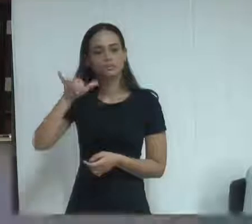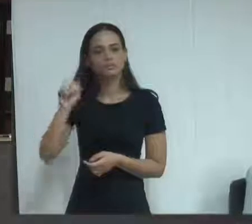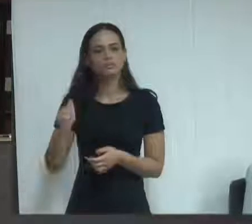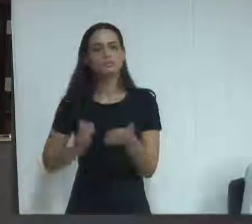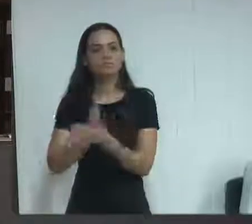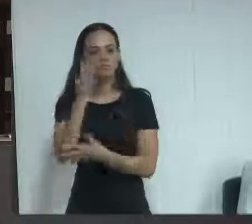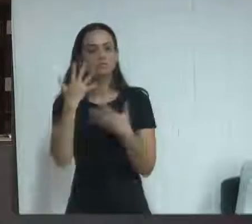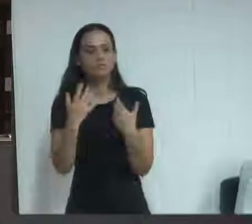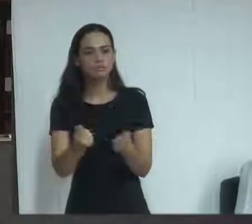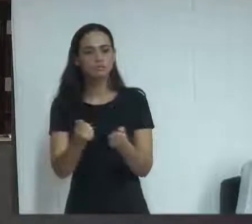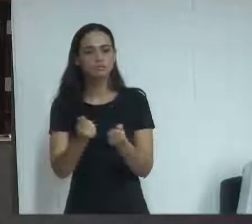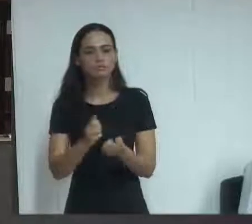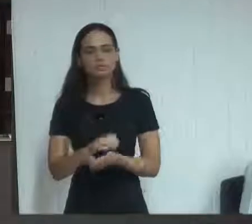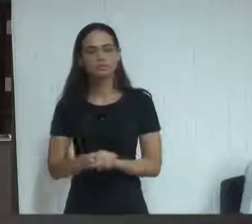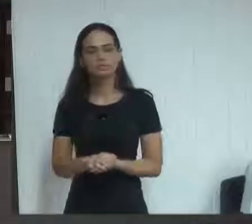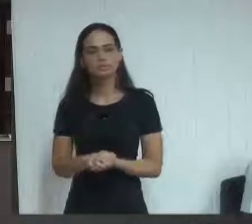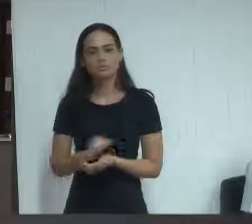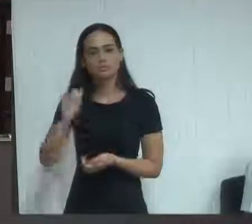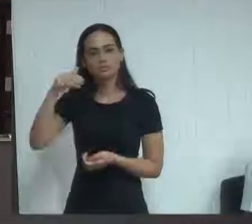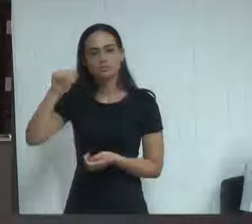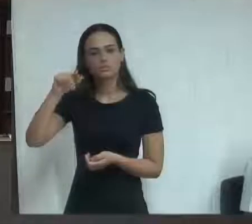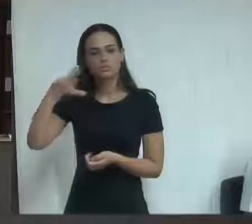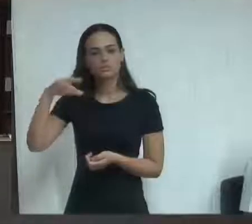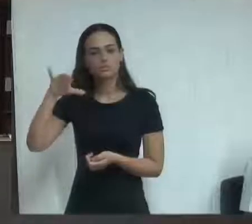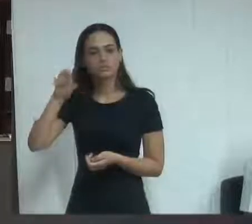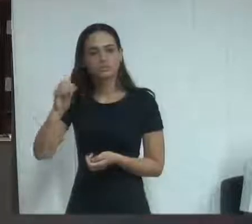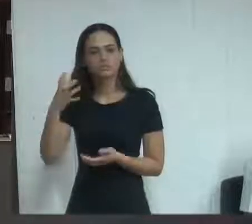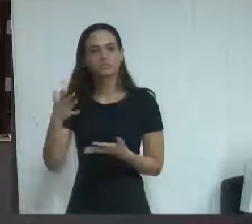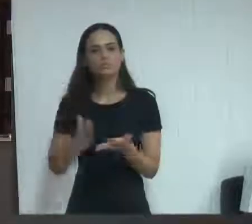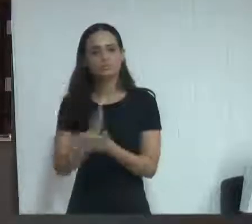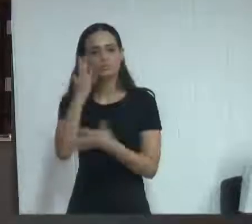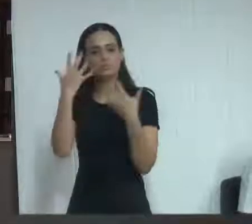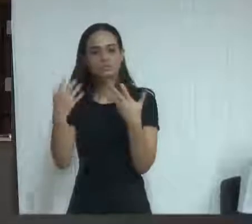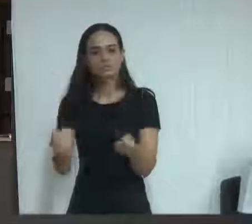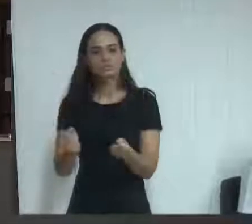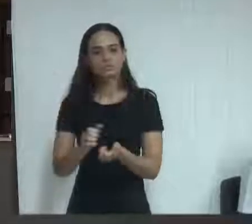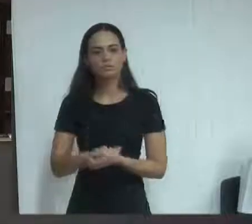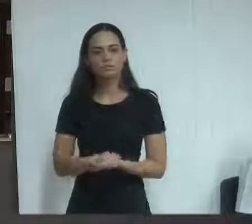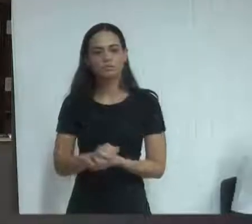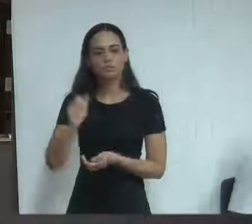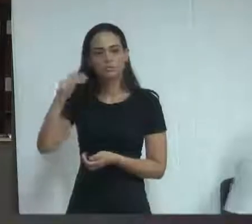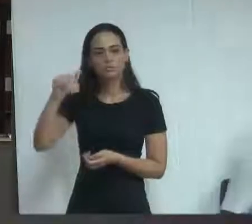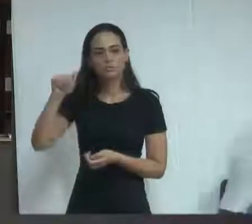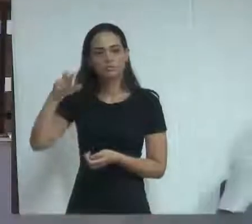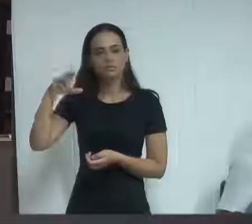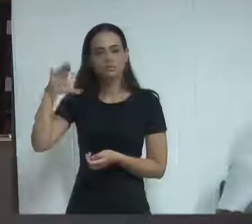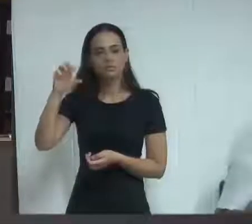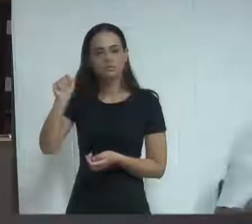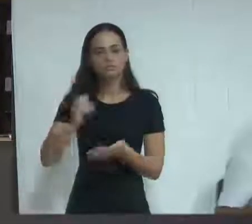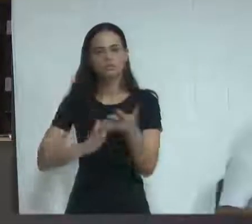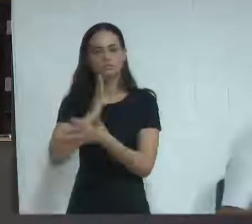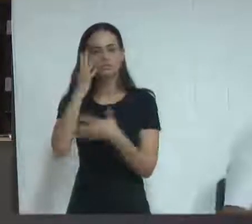Aprovo. Vereador Márcio Melli. Aprovo. Vereador Marcos Ferraz. Aprovo.